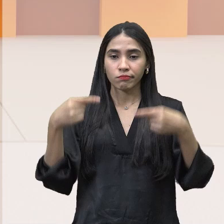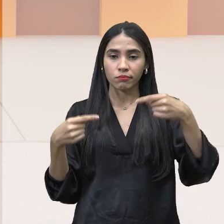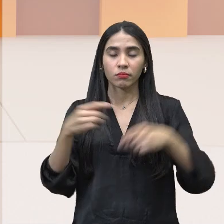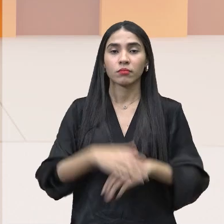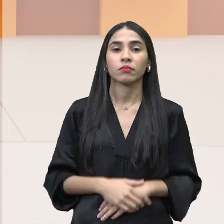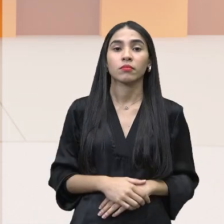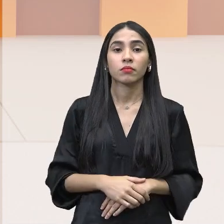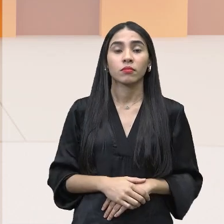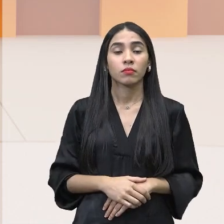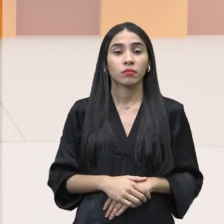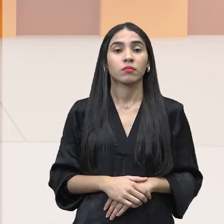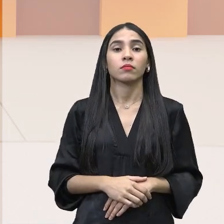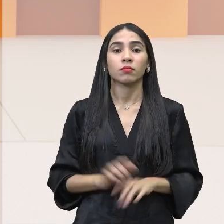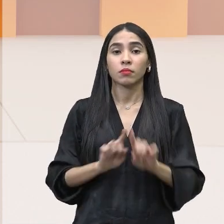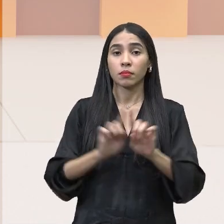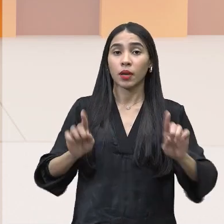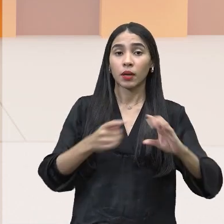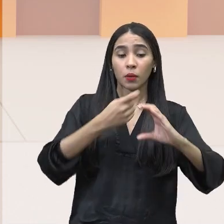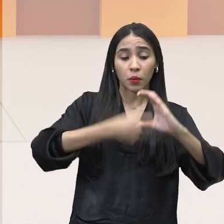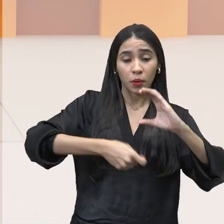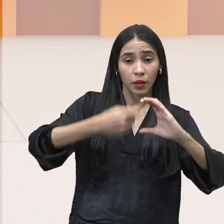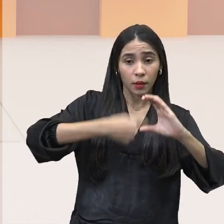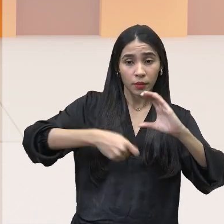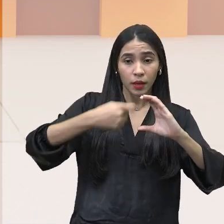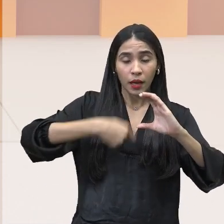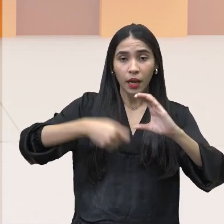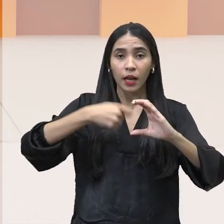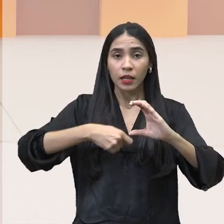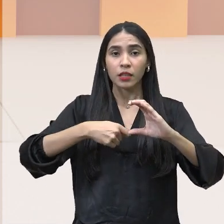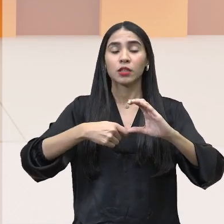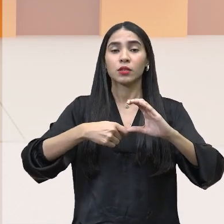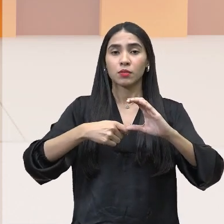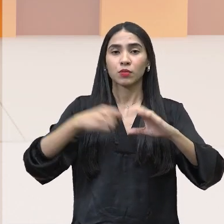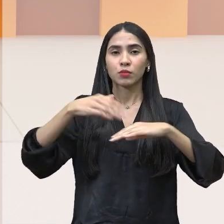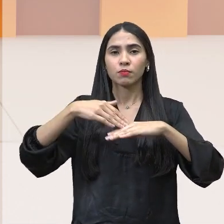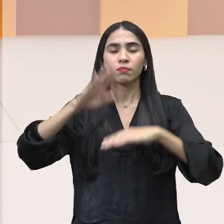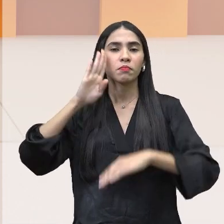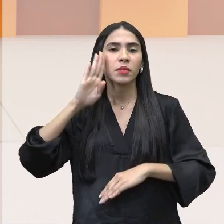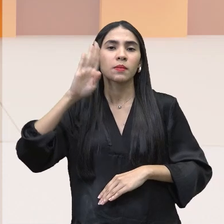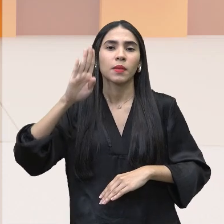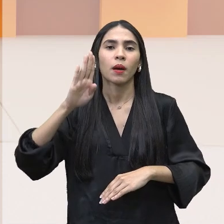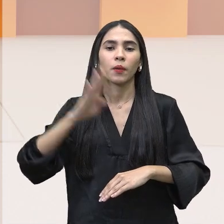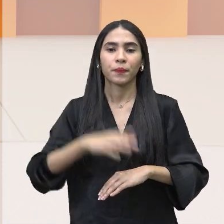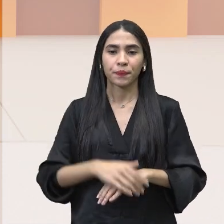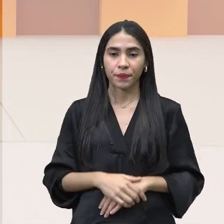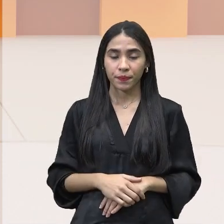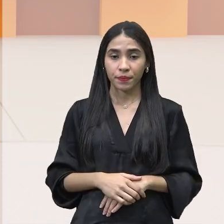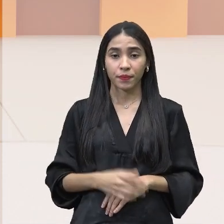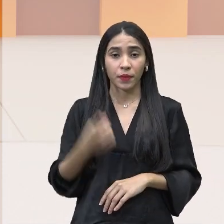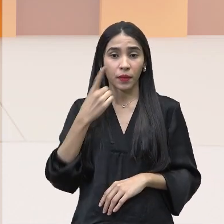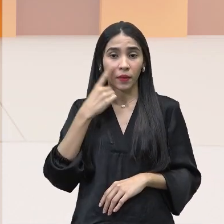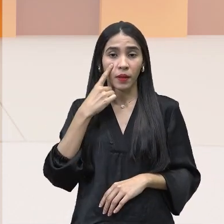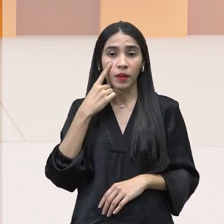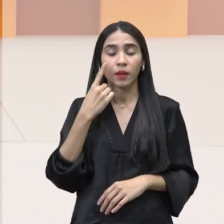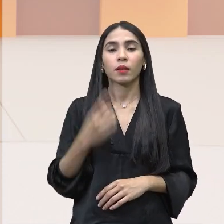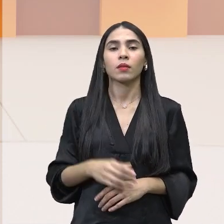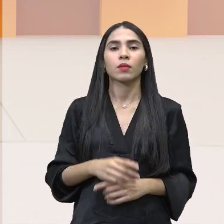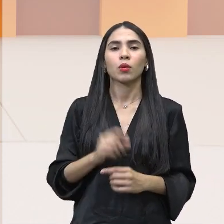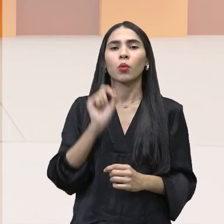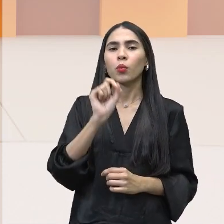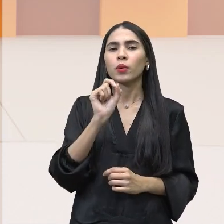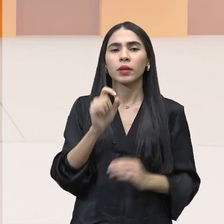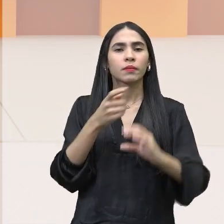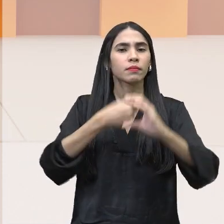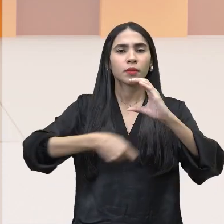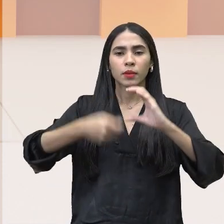mas o capitalismo se tornou hegemônico, não é isso? Nós vamos ver, então, aí um pouco da definição de que é